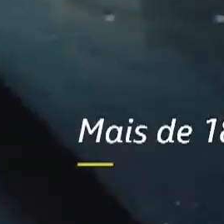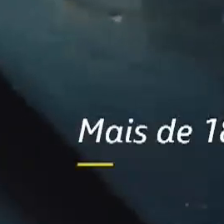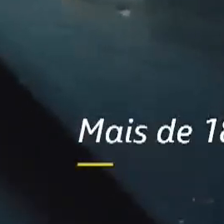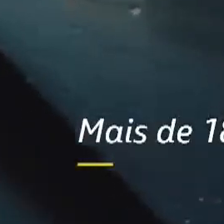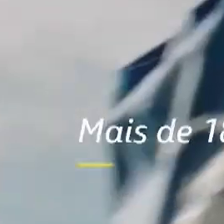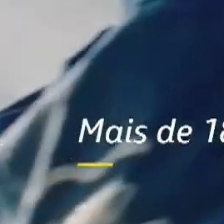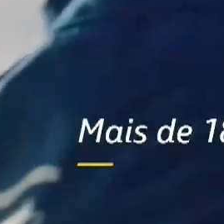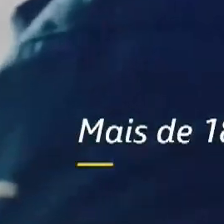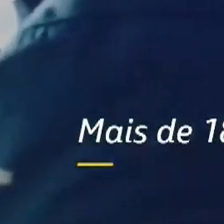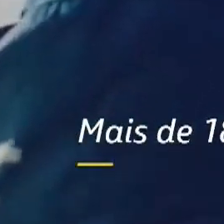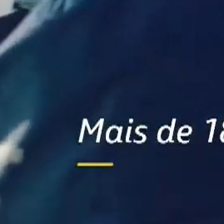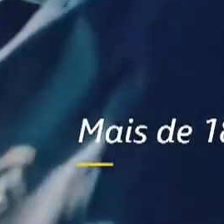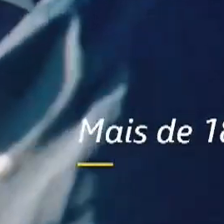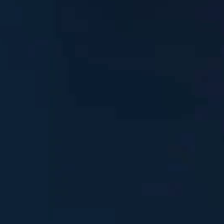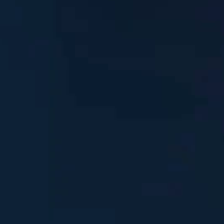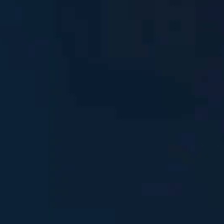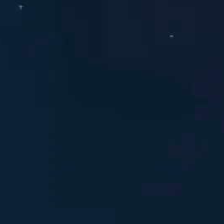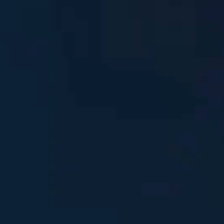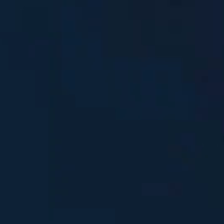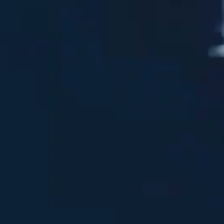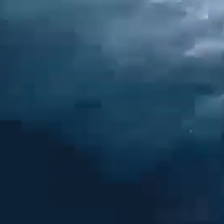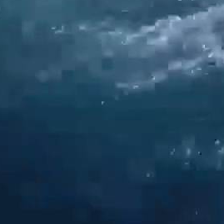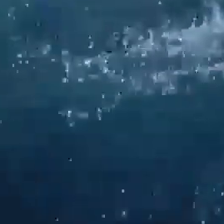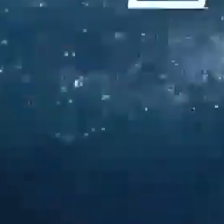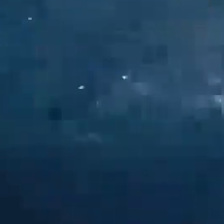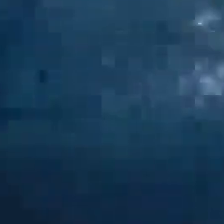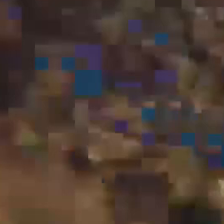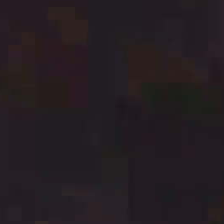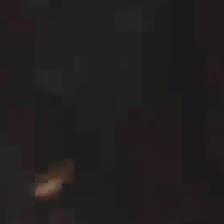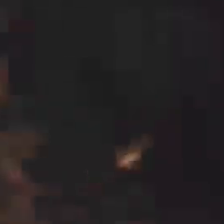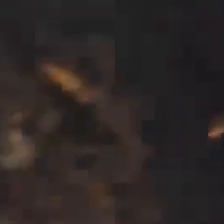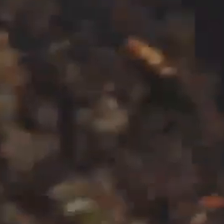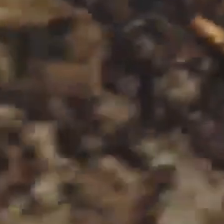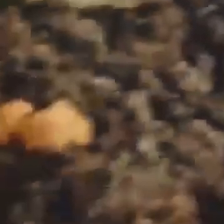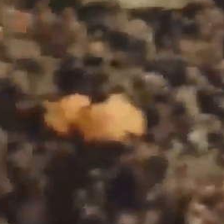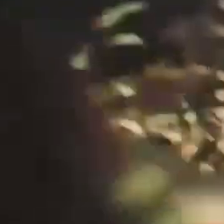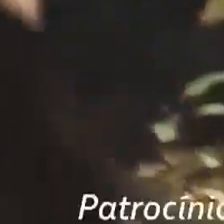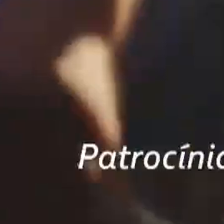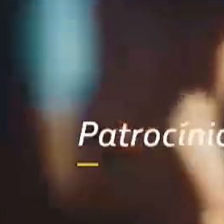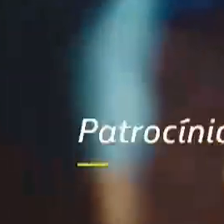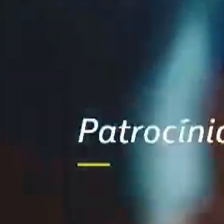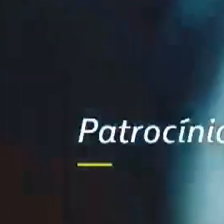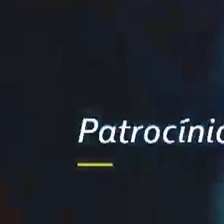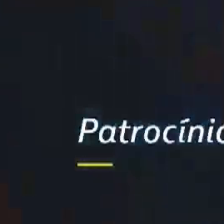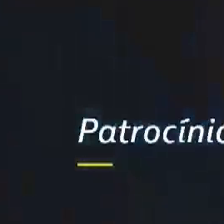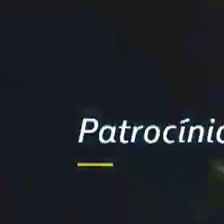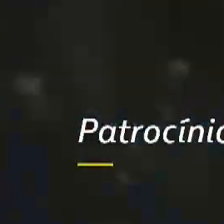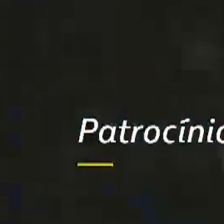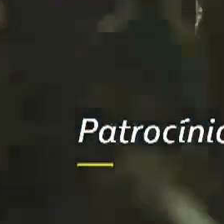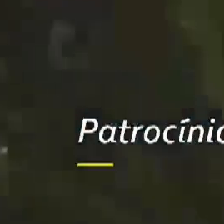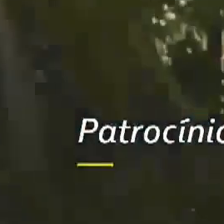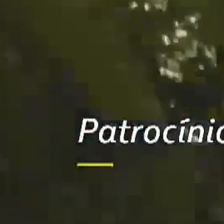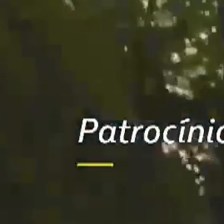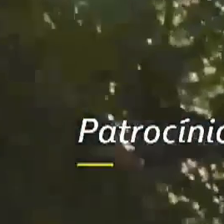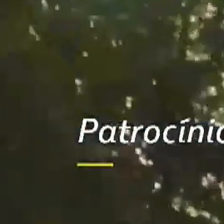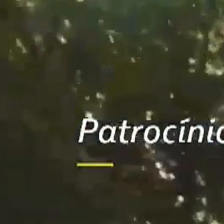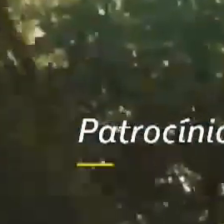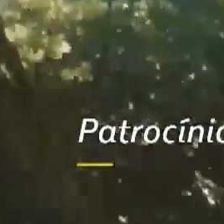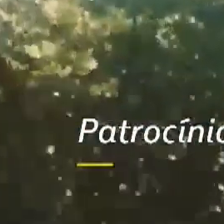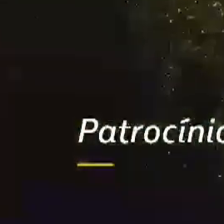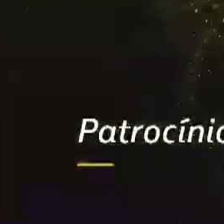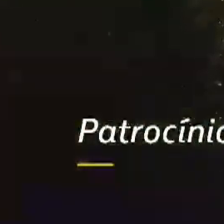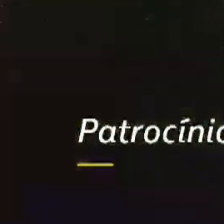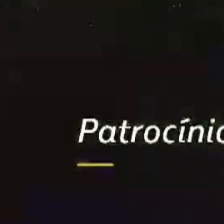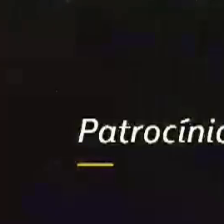direciona energia para a biodiversidade, cuidado vira respeito ao meio ambiente. Quando a gente põe energia onde faz diferença,